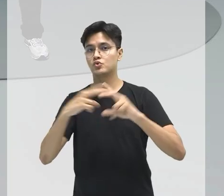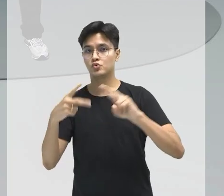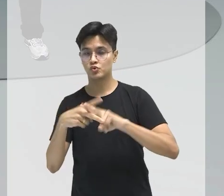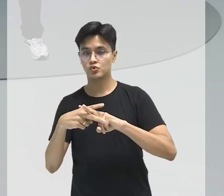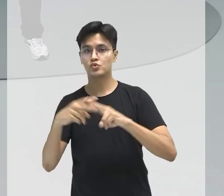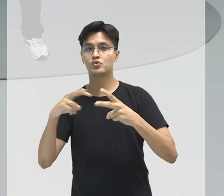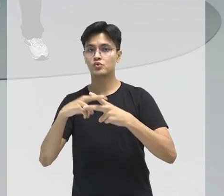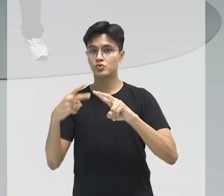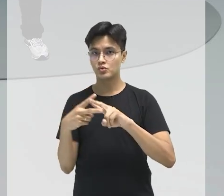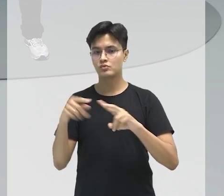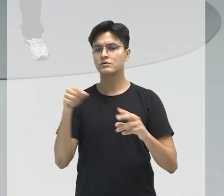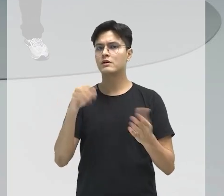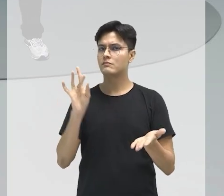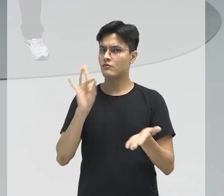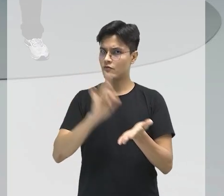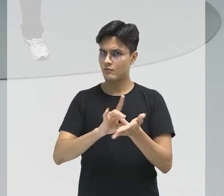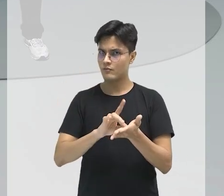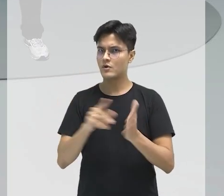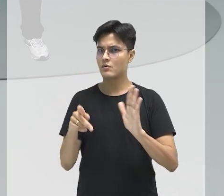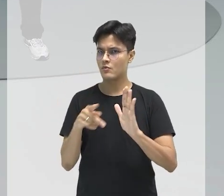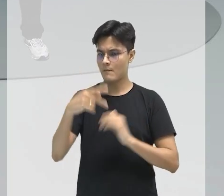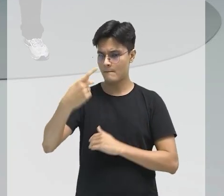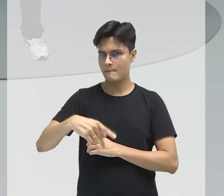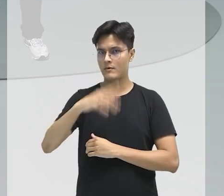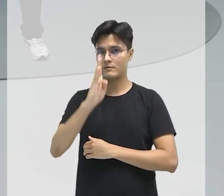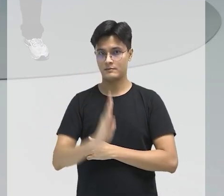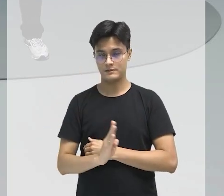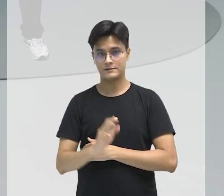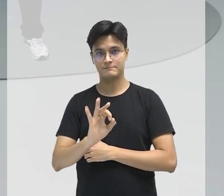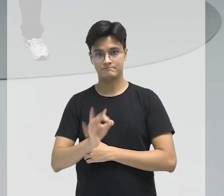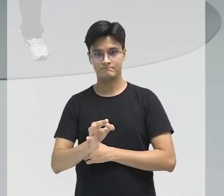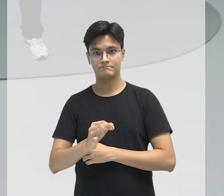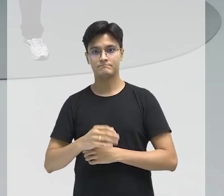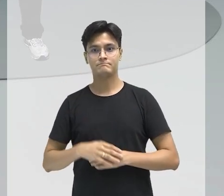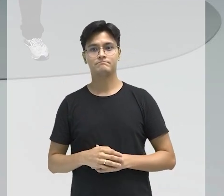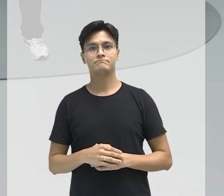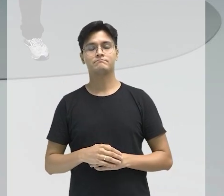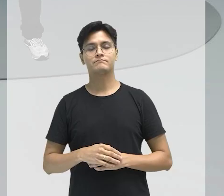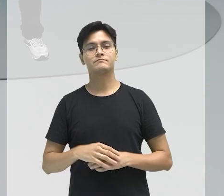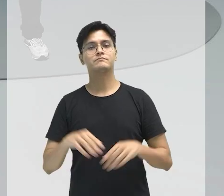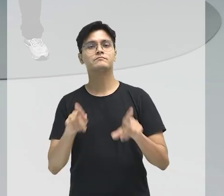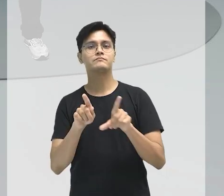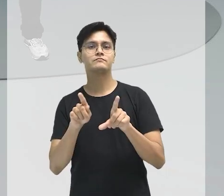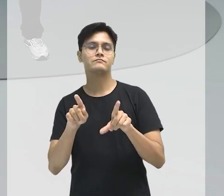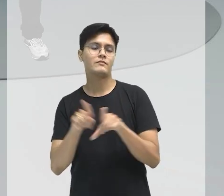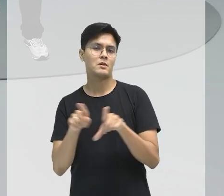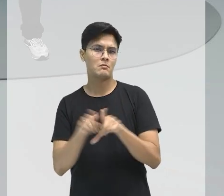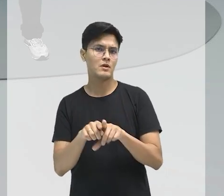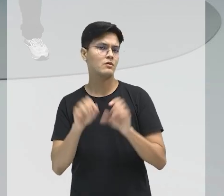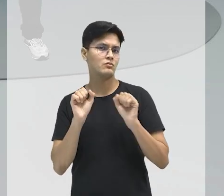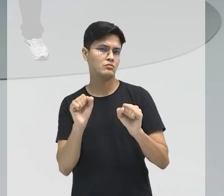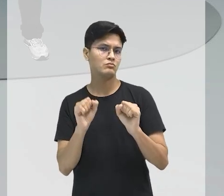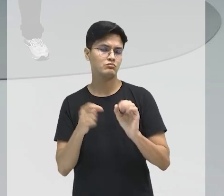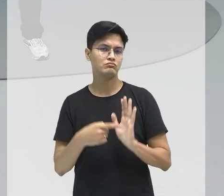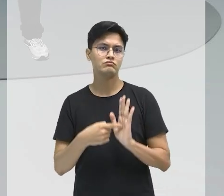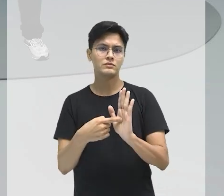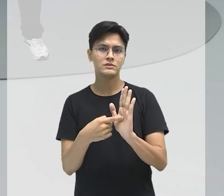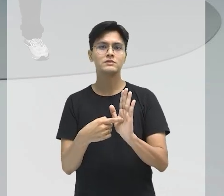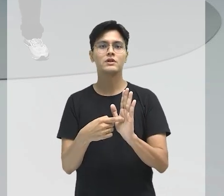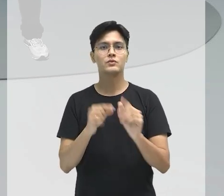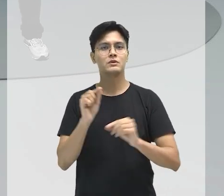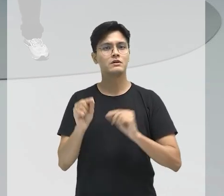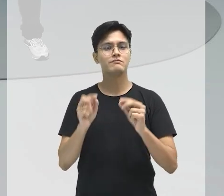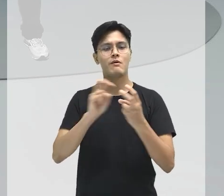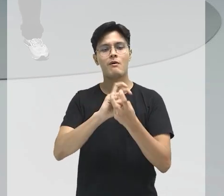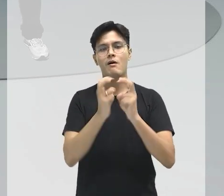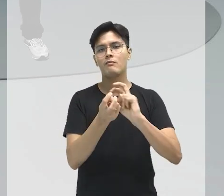São lutas genuinamente nossa aqui, brasileira, tá bom, gente? Igual nós podemos citar também, fugindo um pouquinho daqui,